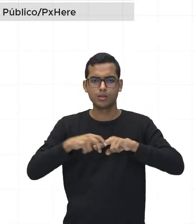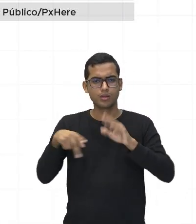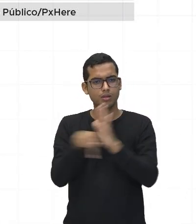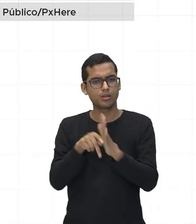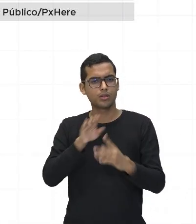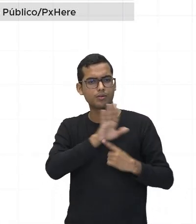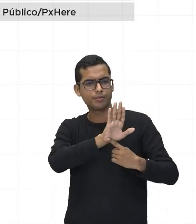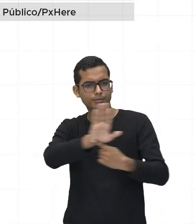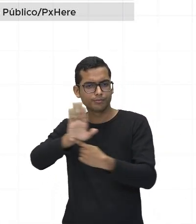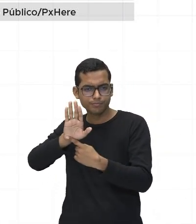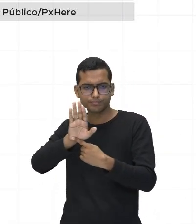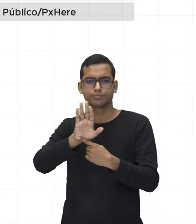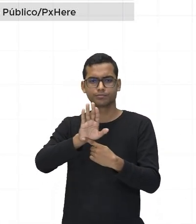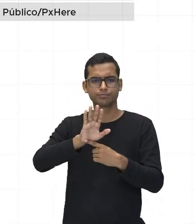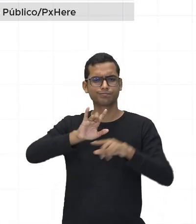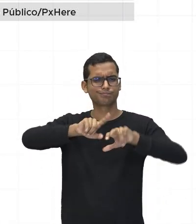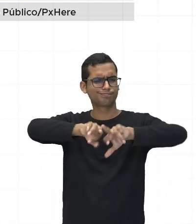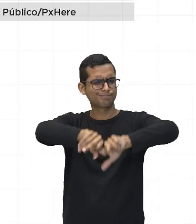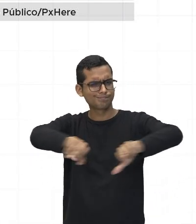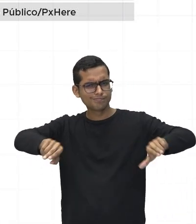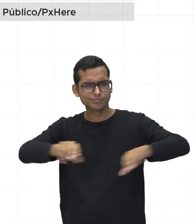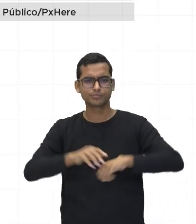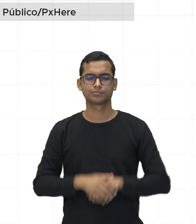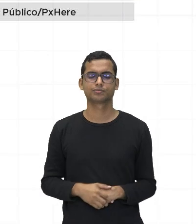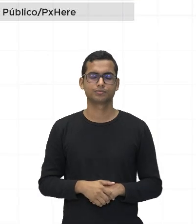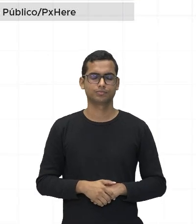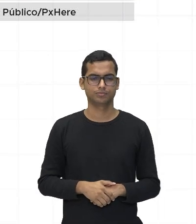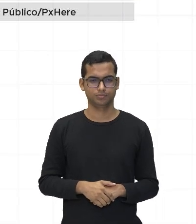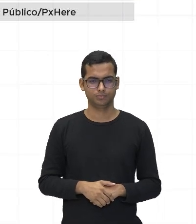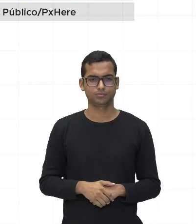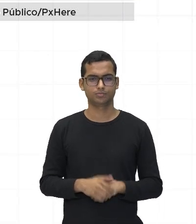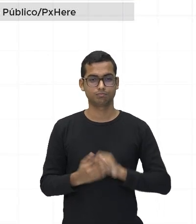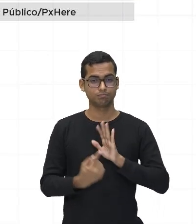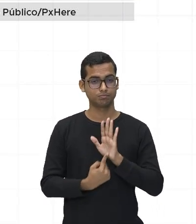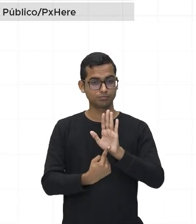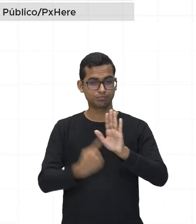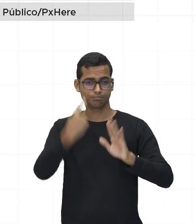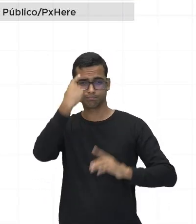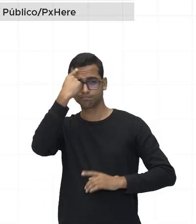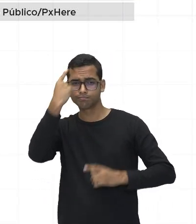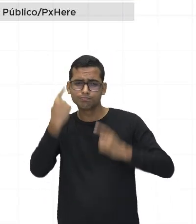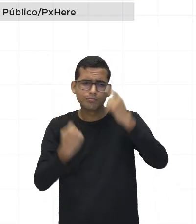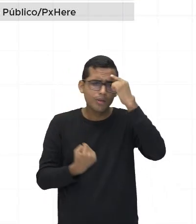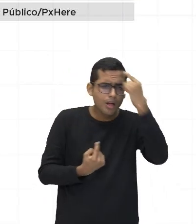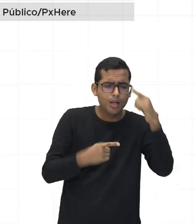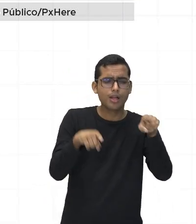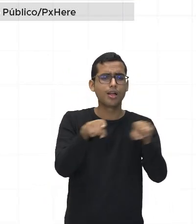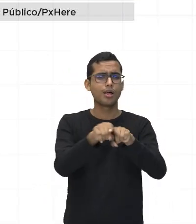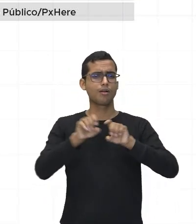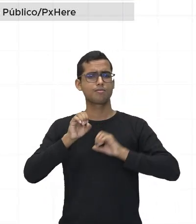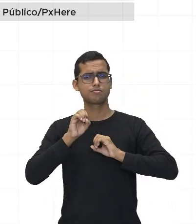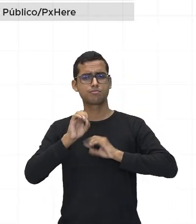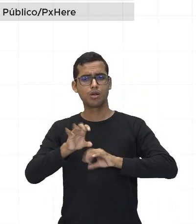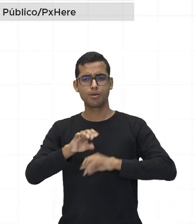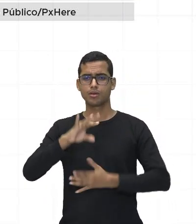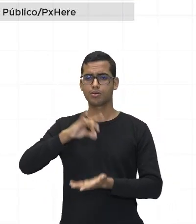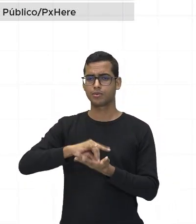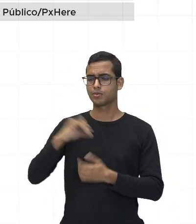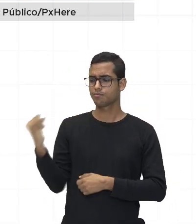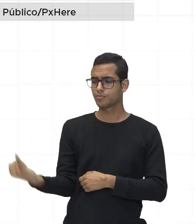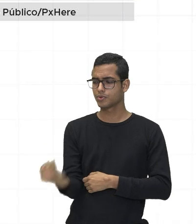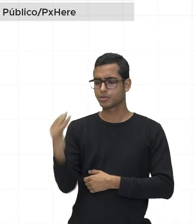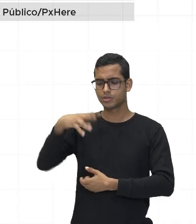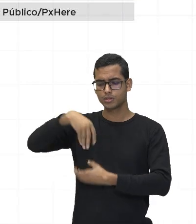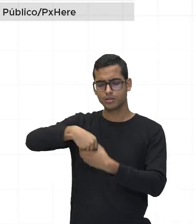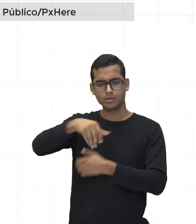estão repletos de símbolos que, por sua vez, transmitem ideias e ensinamentos importantes da religião.